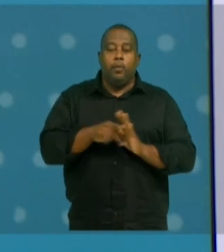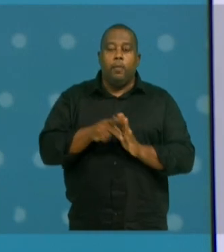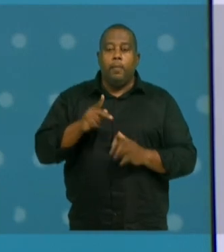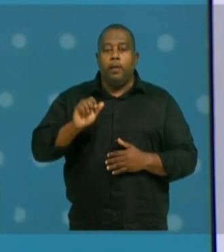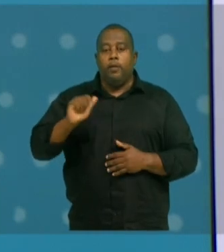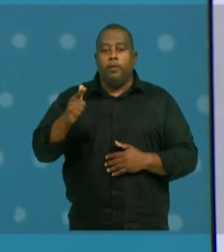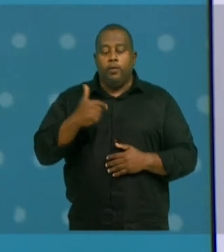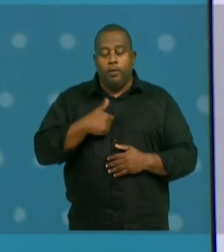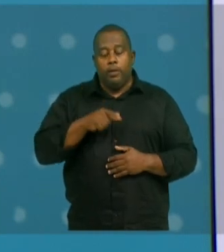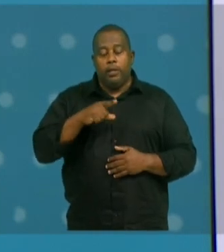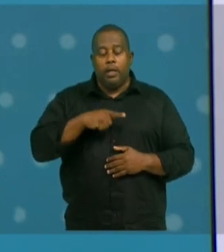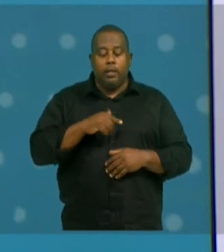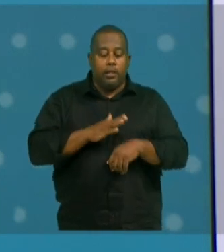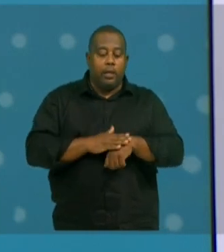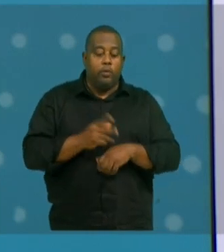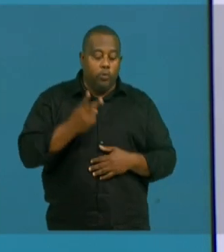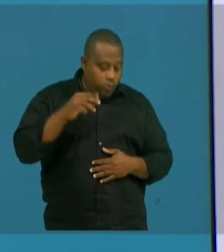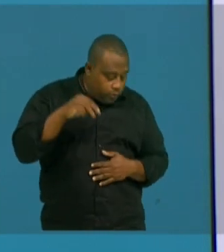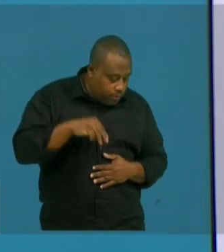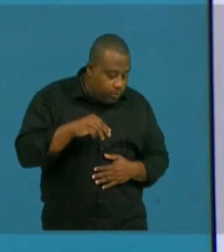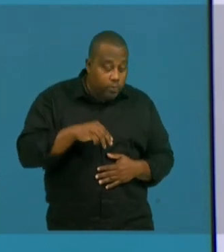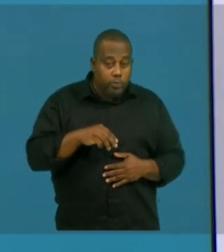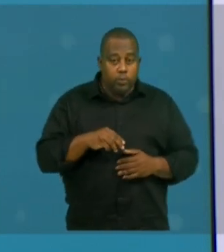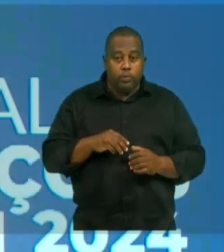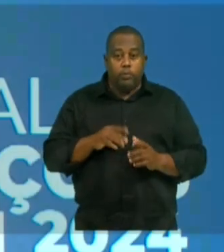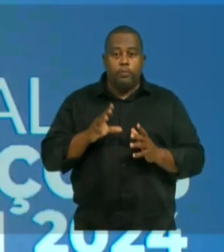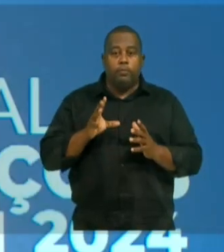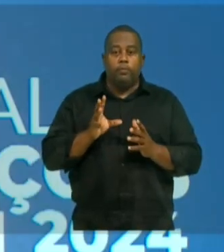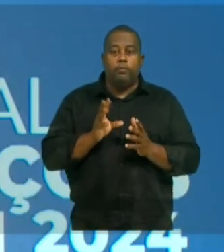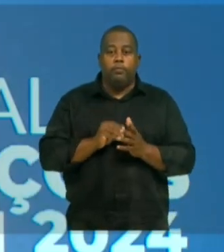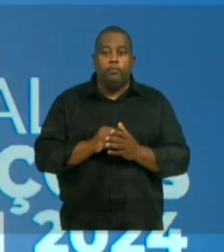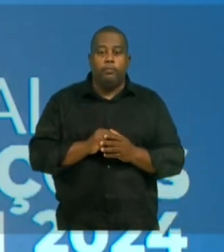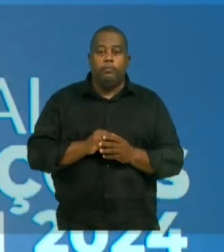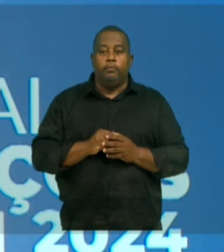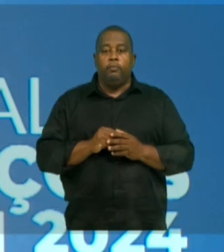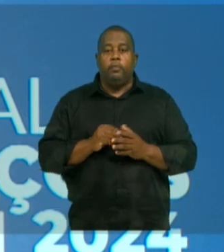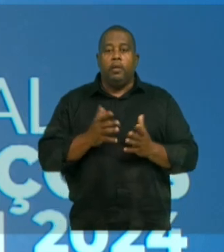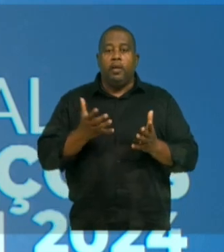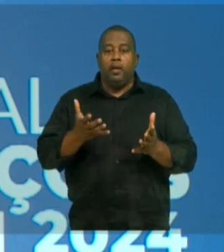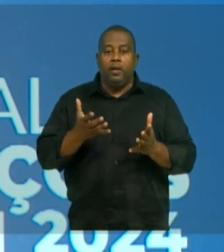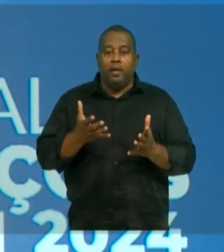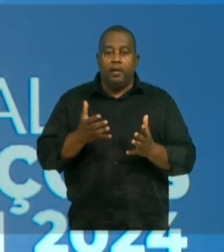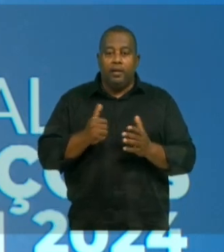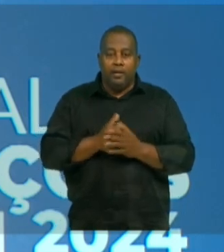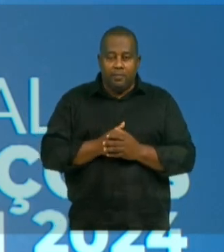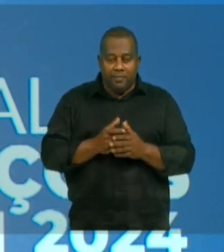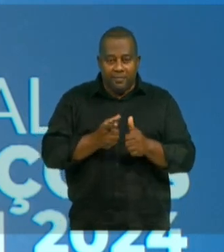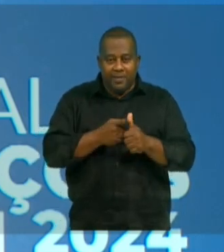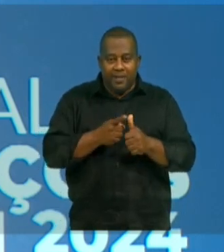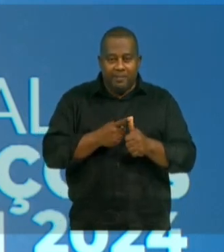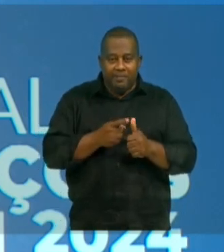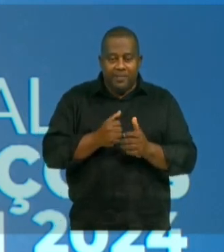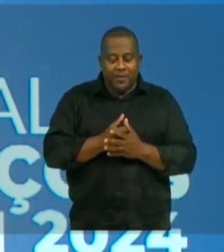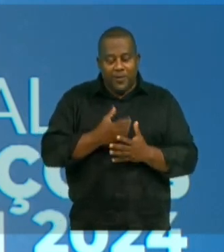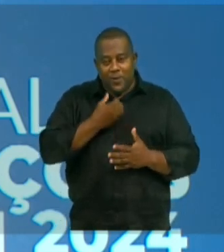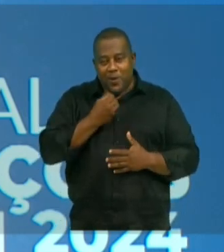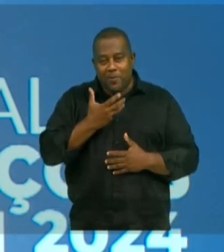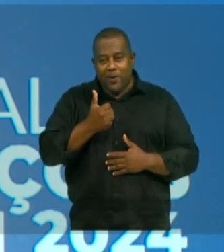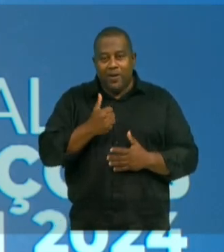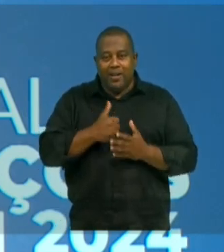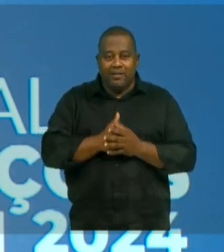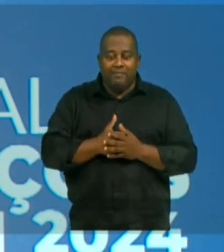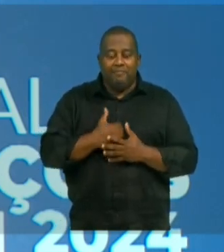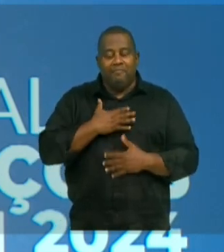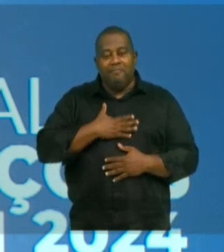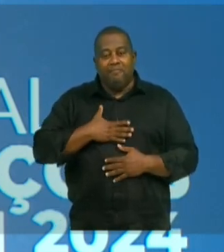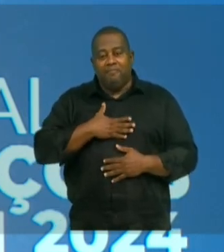a senhora terá 2 minutos para as considerações finais é eu quero ganhar sempre em primeiro lugar é tão bom né em outras coisas